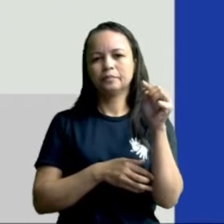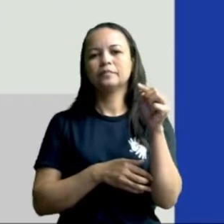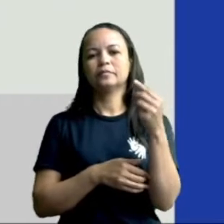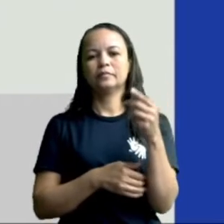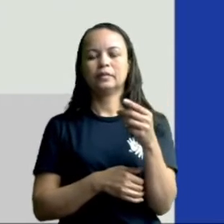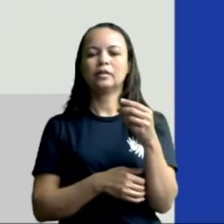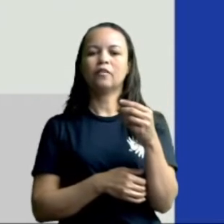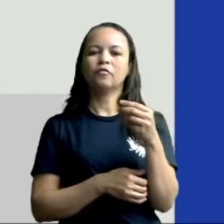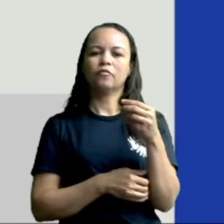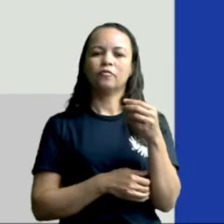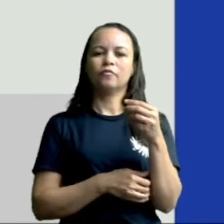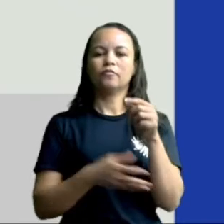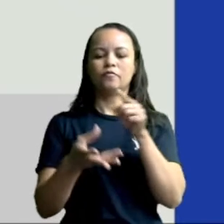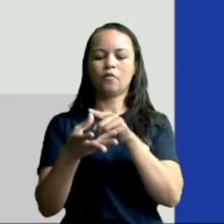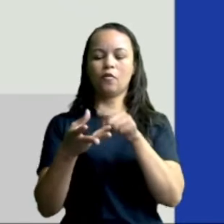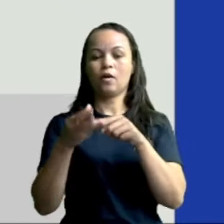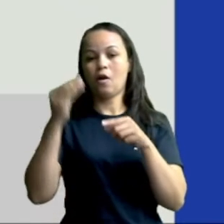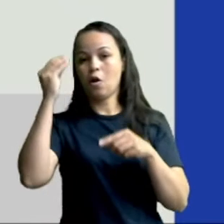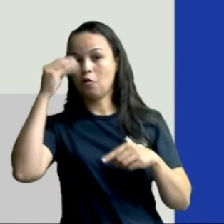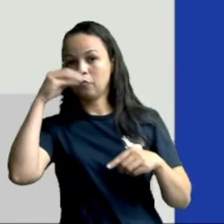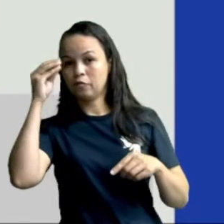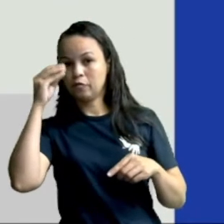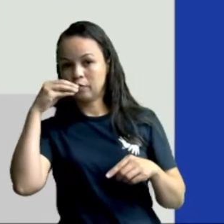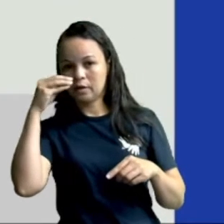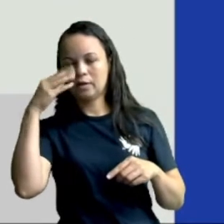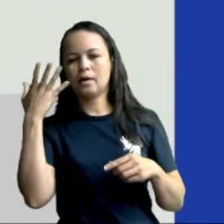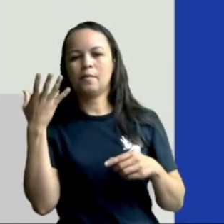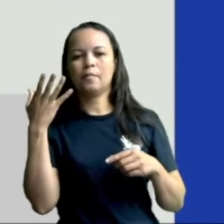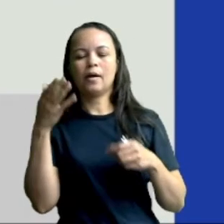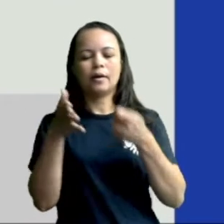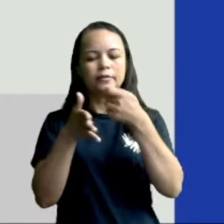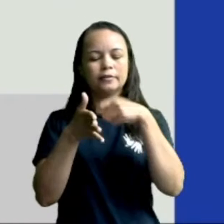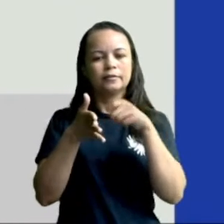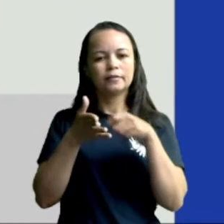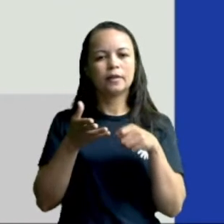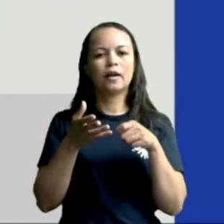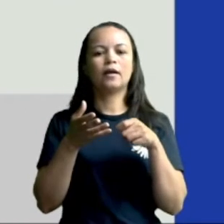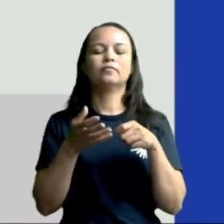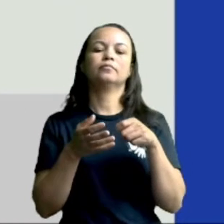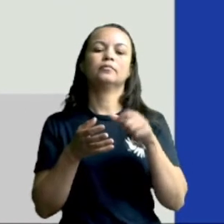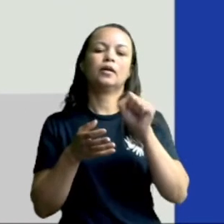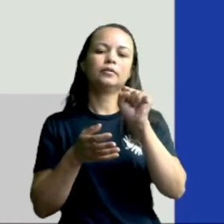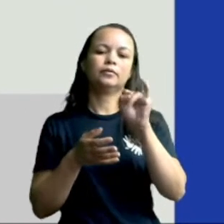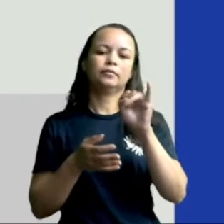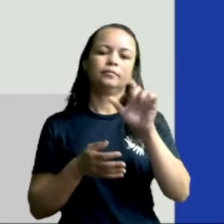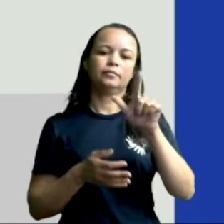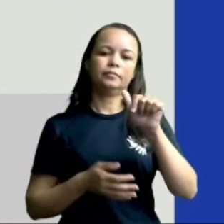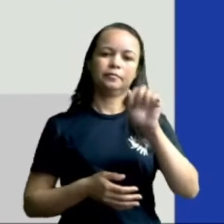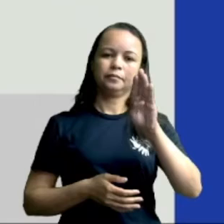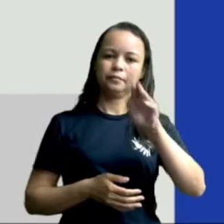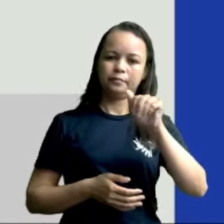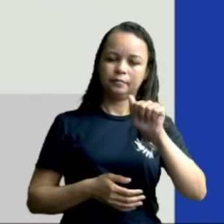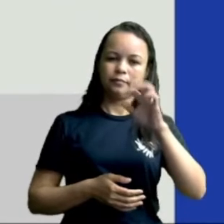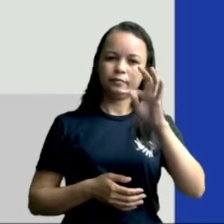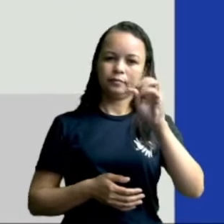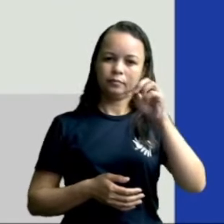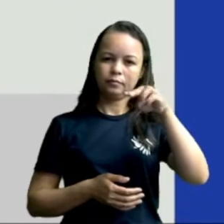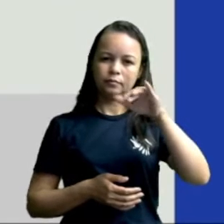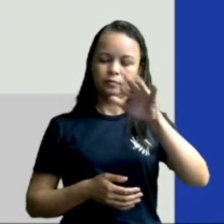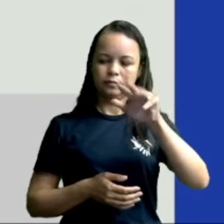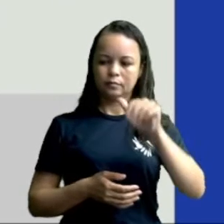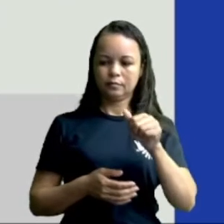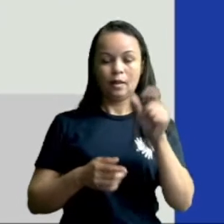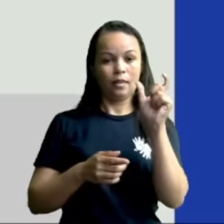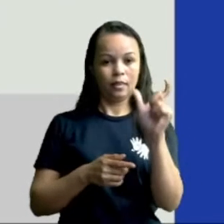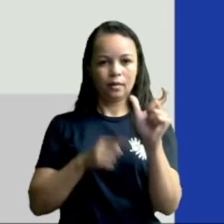vogal fraca para assinalar a sílaba tônica da palavra. E aí a gente tem, ó, que as